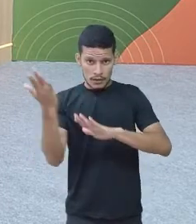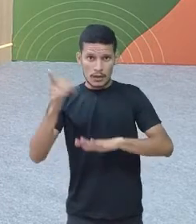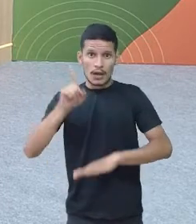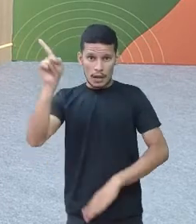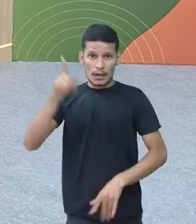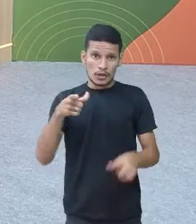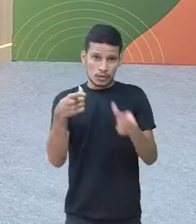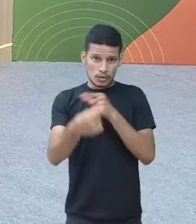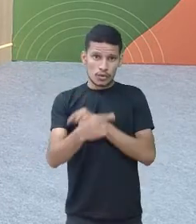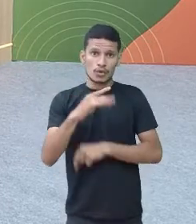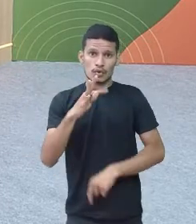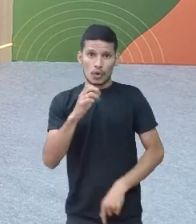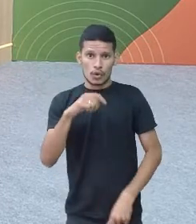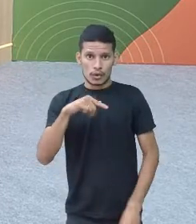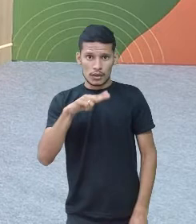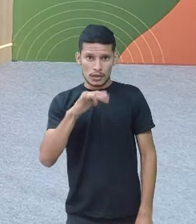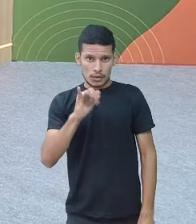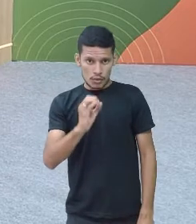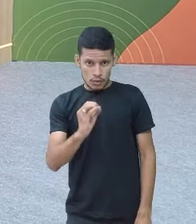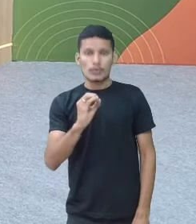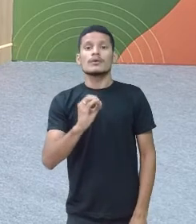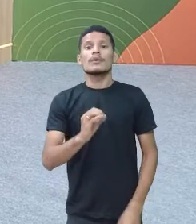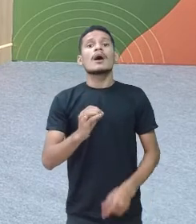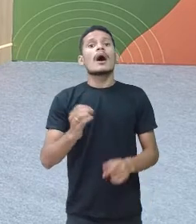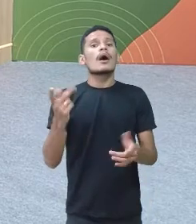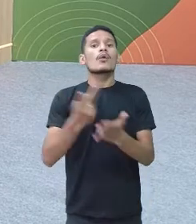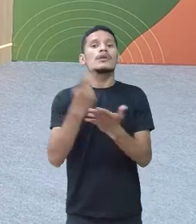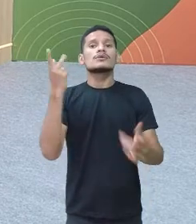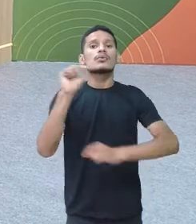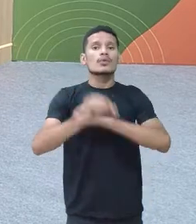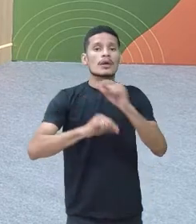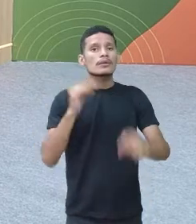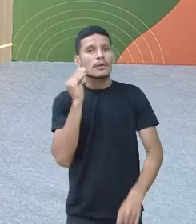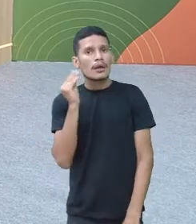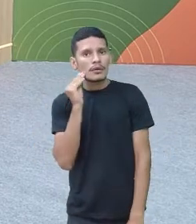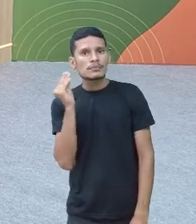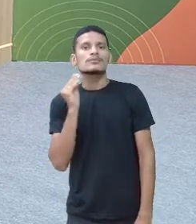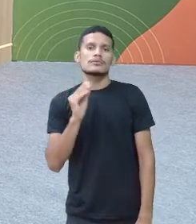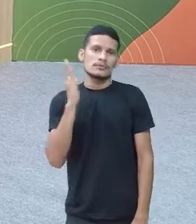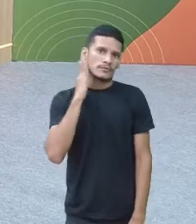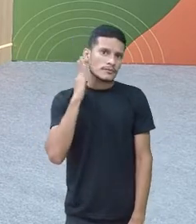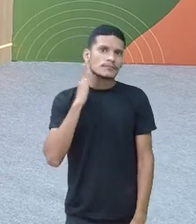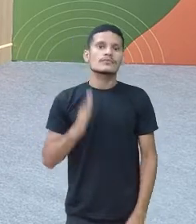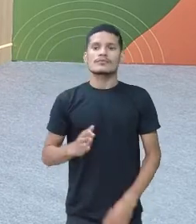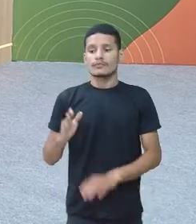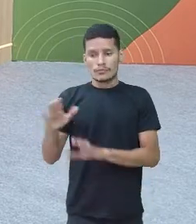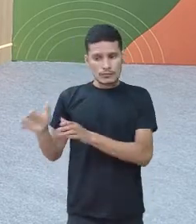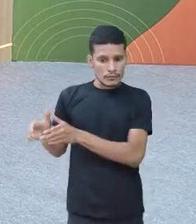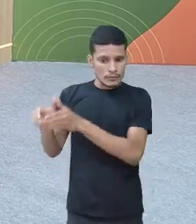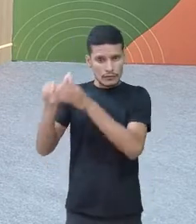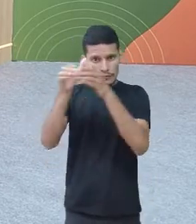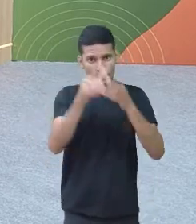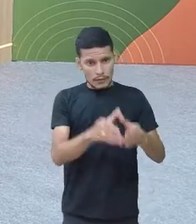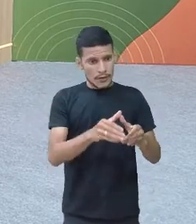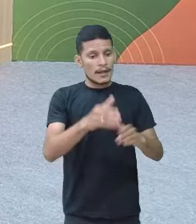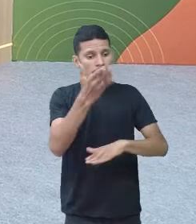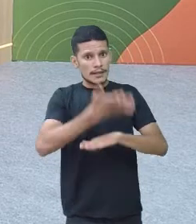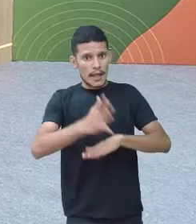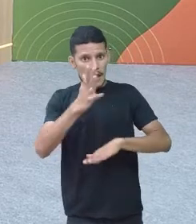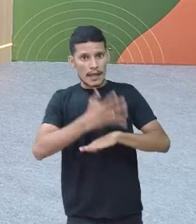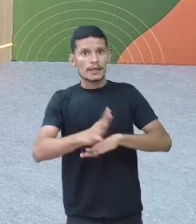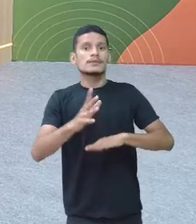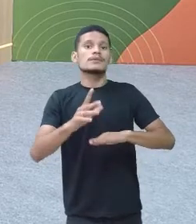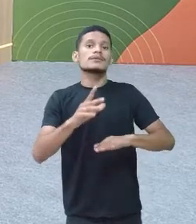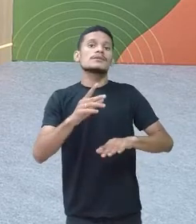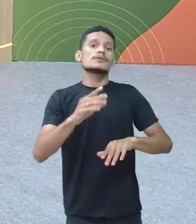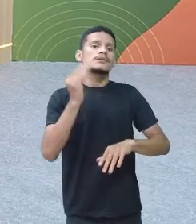Tóquio, rolou essa testagem, né? O comitê foi lá fazer os testes com as atletas e tudo mais, só que